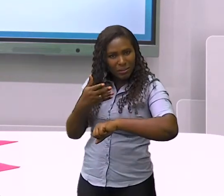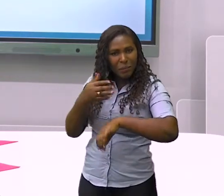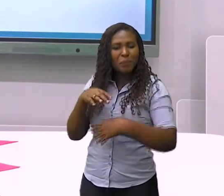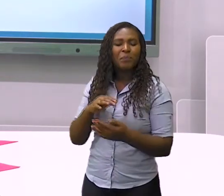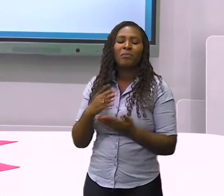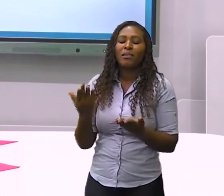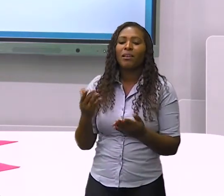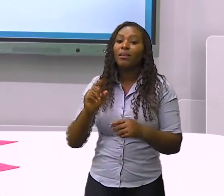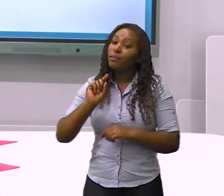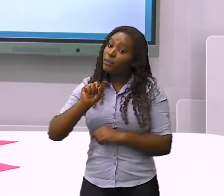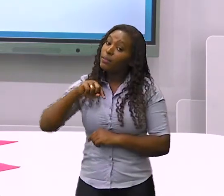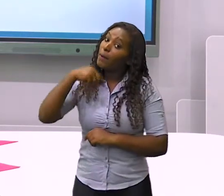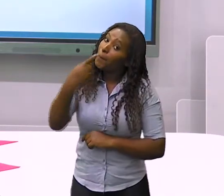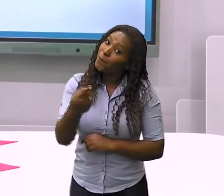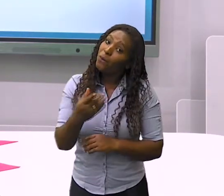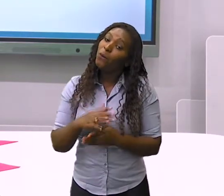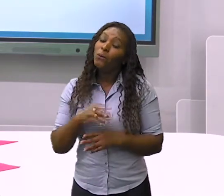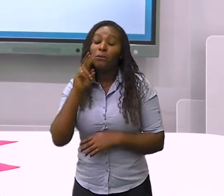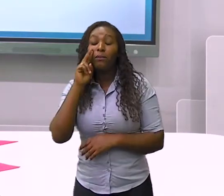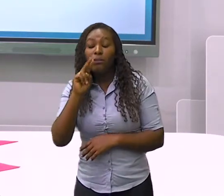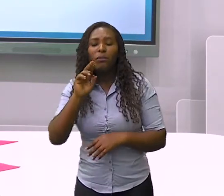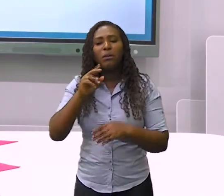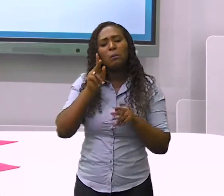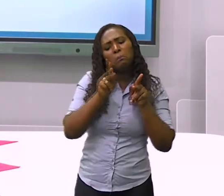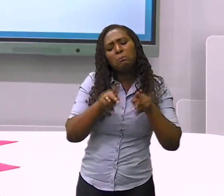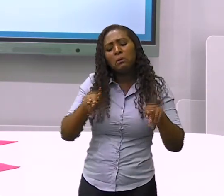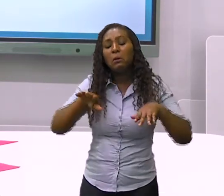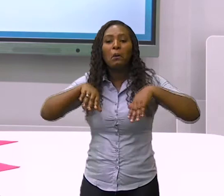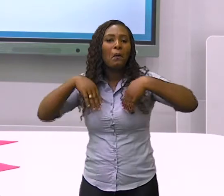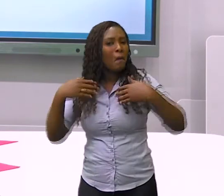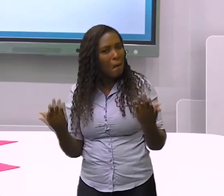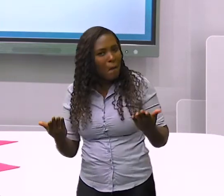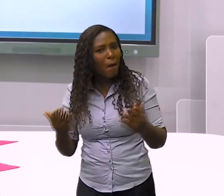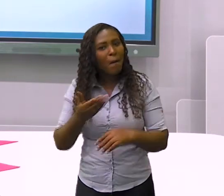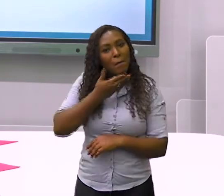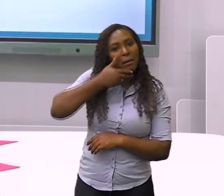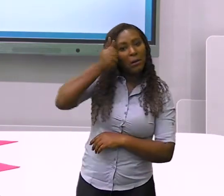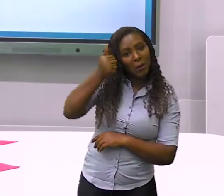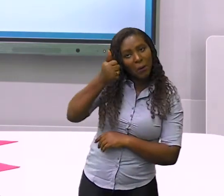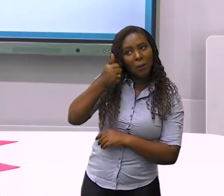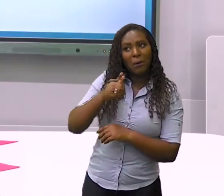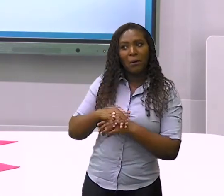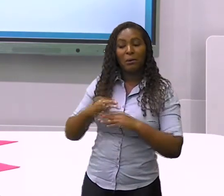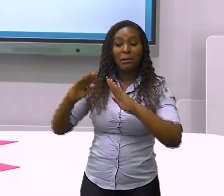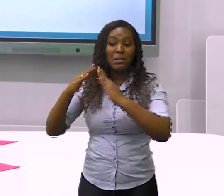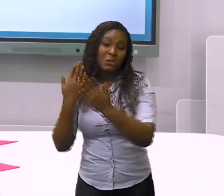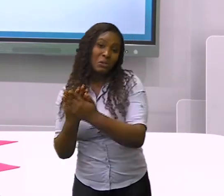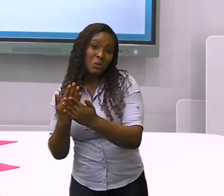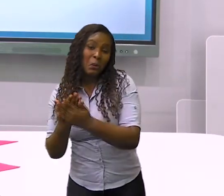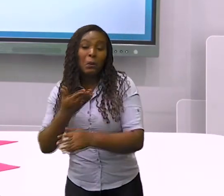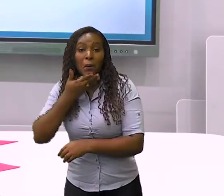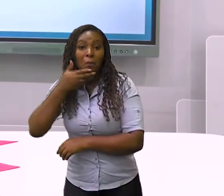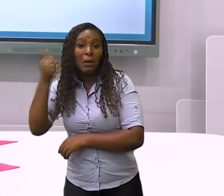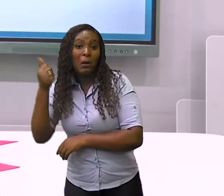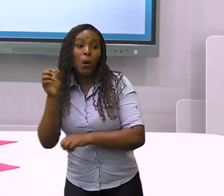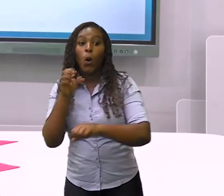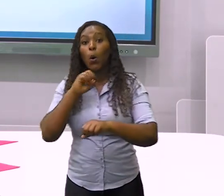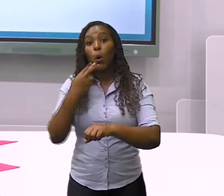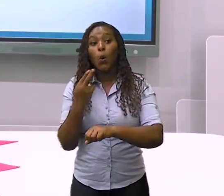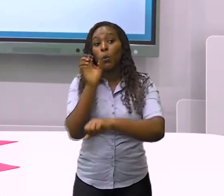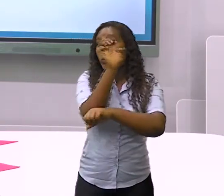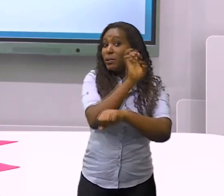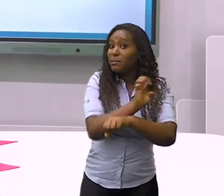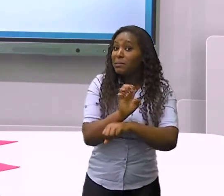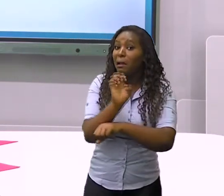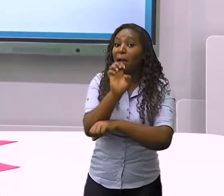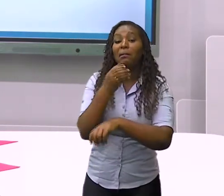vai se verificar quem foi que ficou numa classificação melhor, qual escola que mais se envolveu, ou qual estado que mais se envolveu.